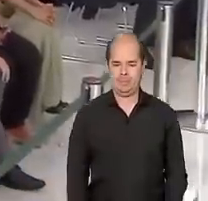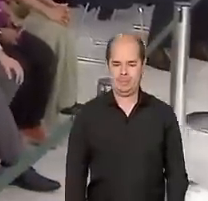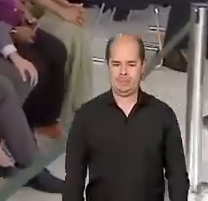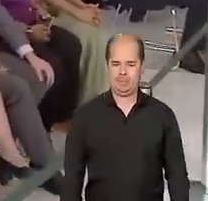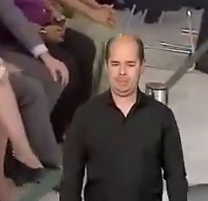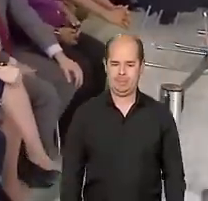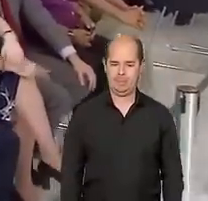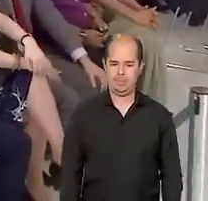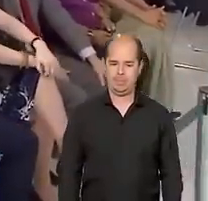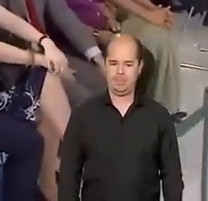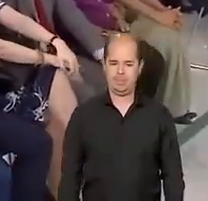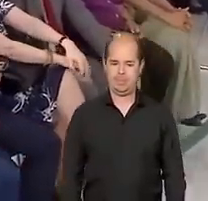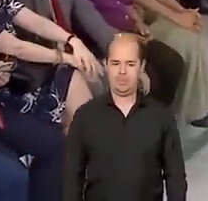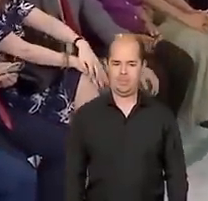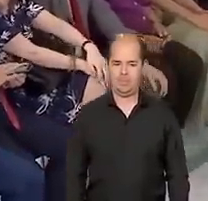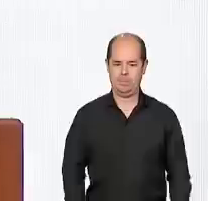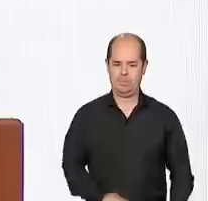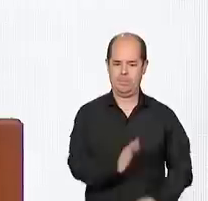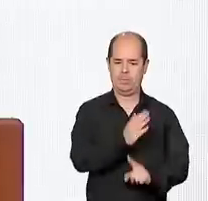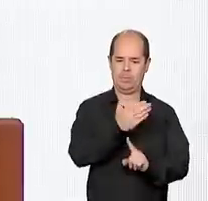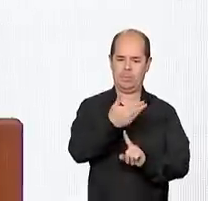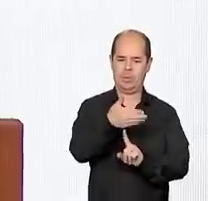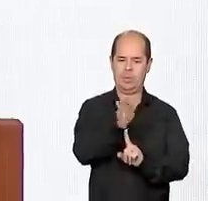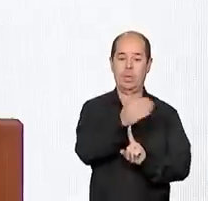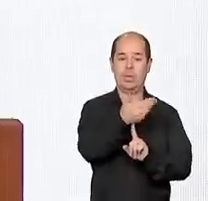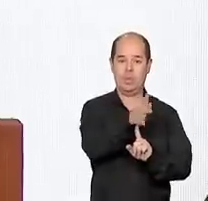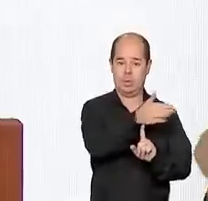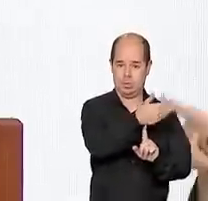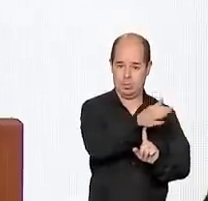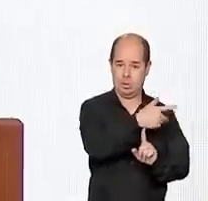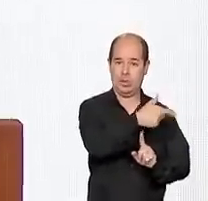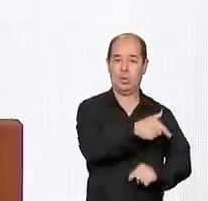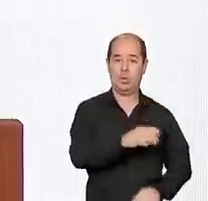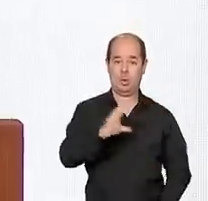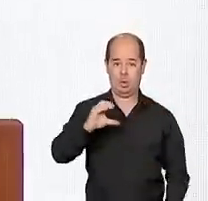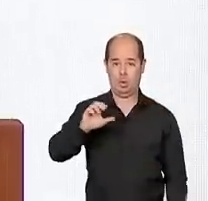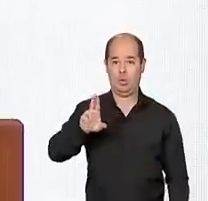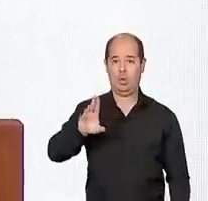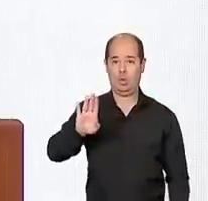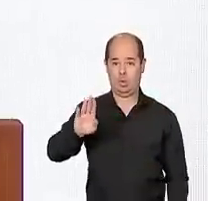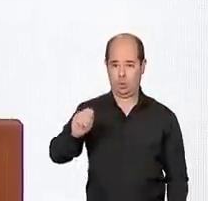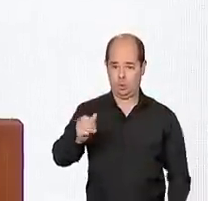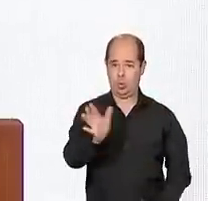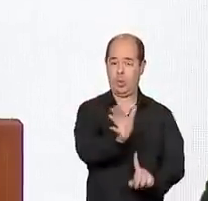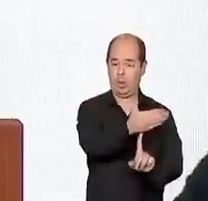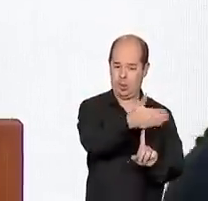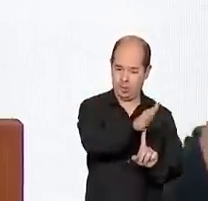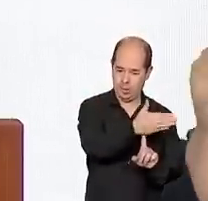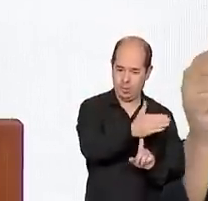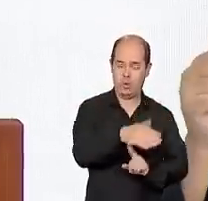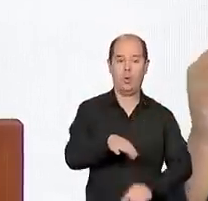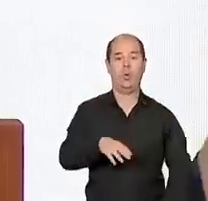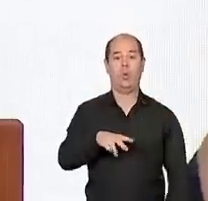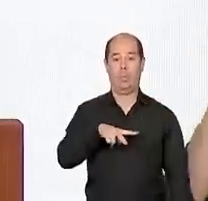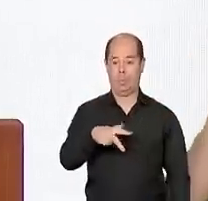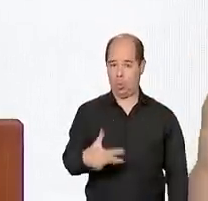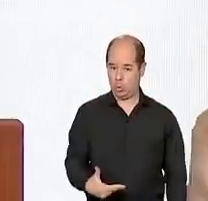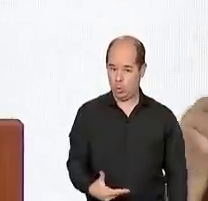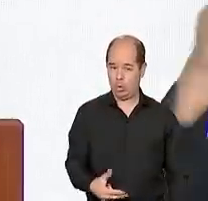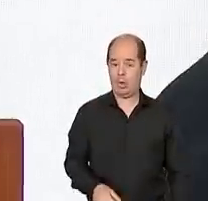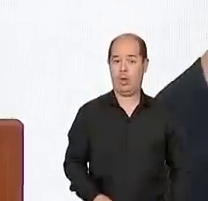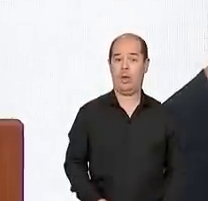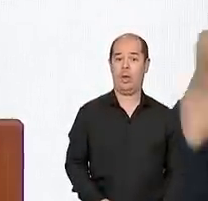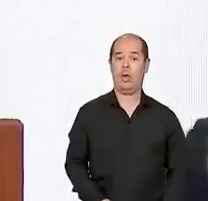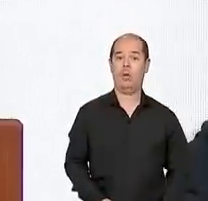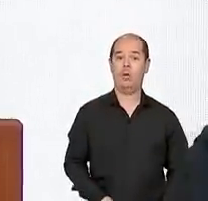Cumprimentando o embaixador de Cuba, cumprimento também o embaixador de Portugal, o embaixador Faro, lembrando que também com